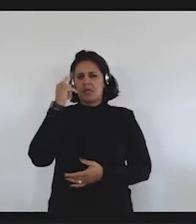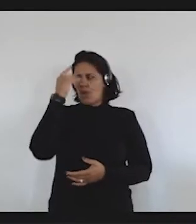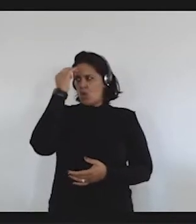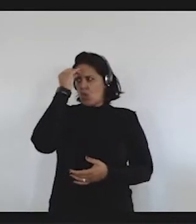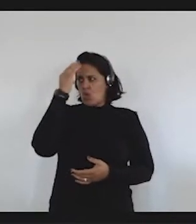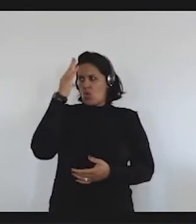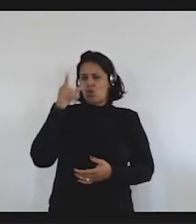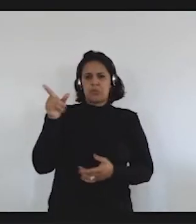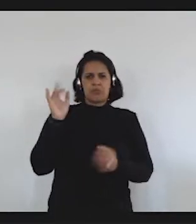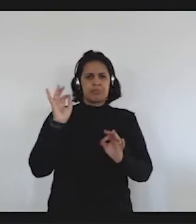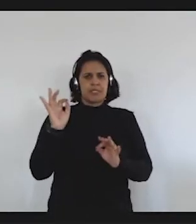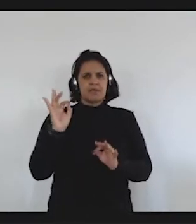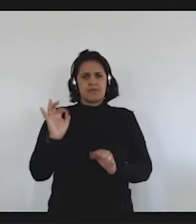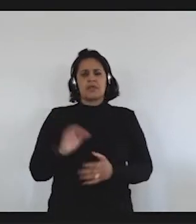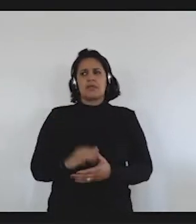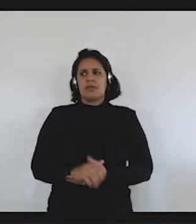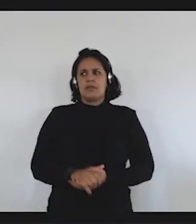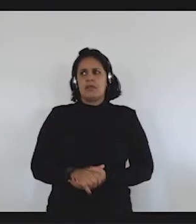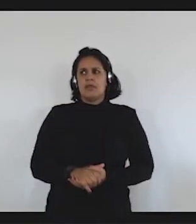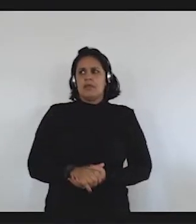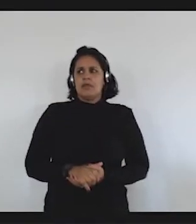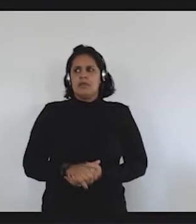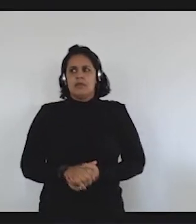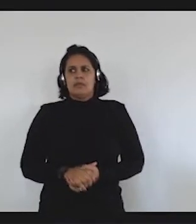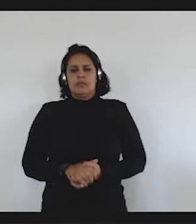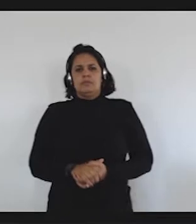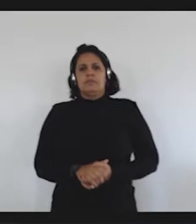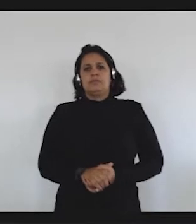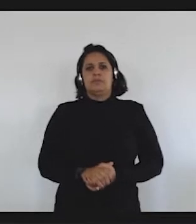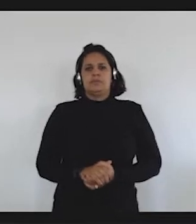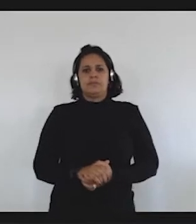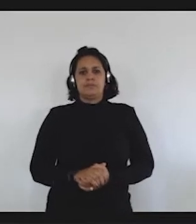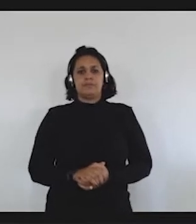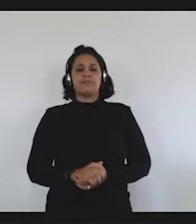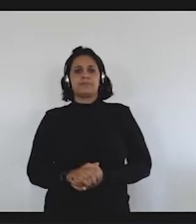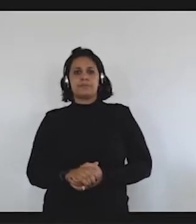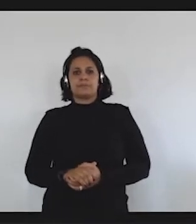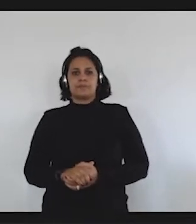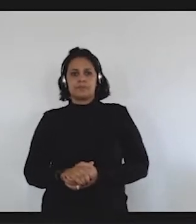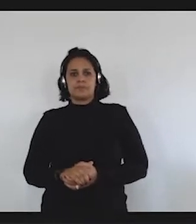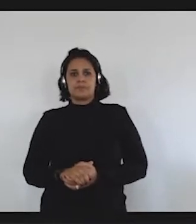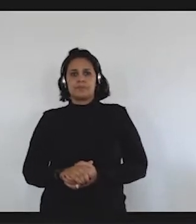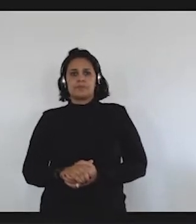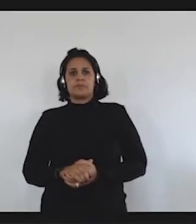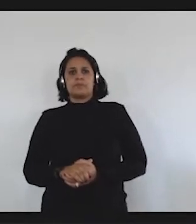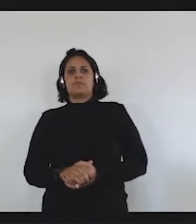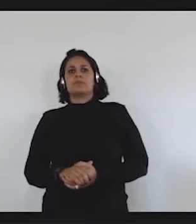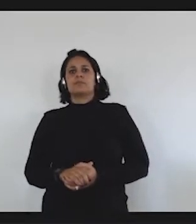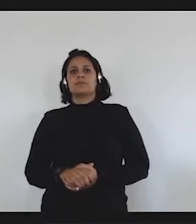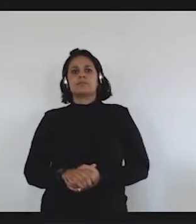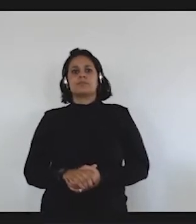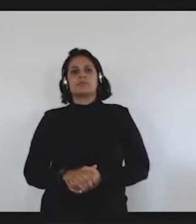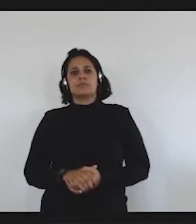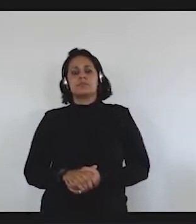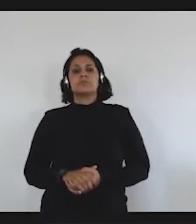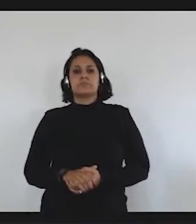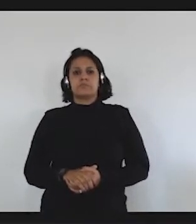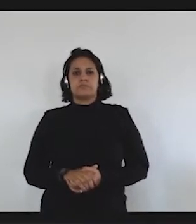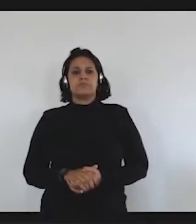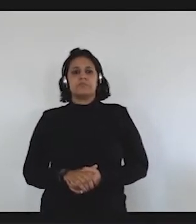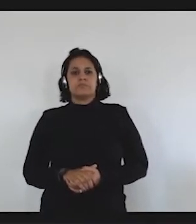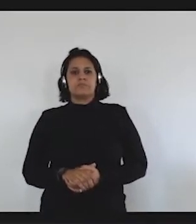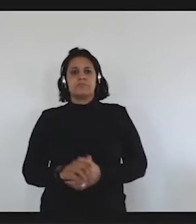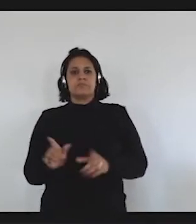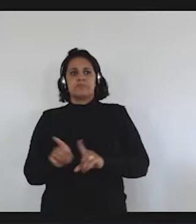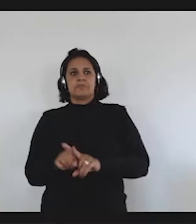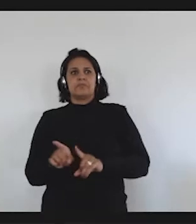com todo o seu brilho ali na primeira Câmara também, que o Vossa Excelência Beto Simonetti tem